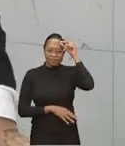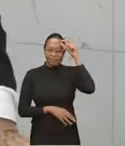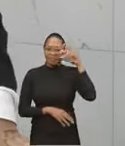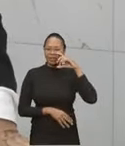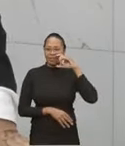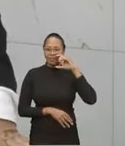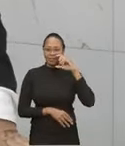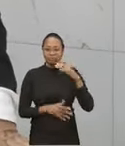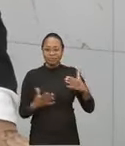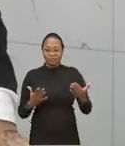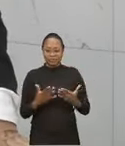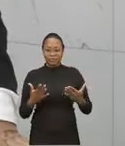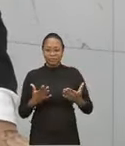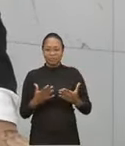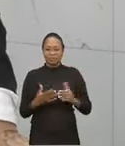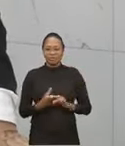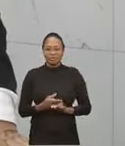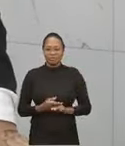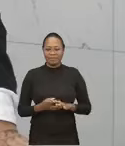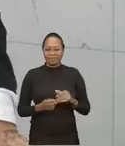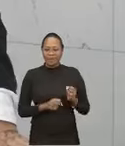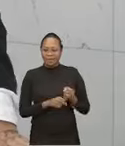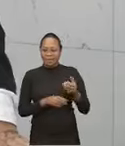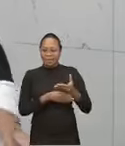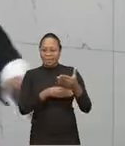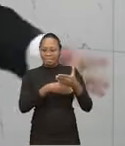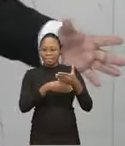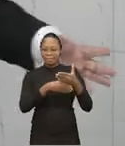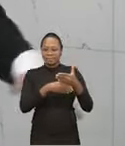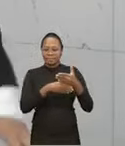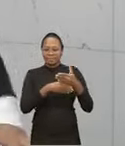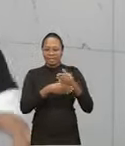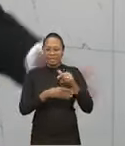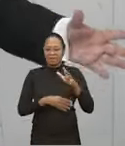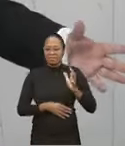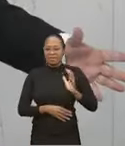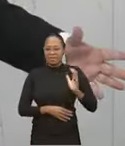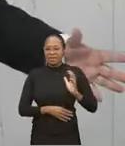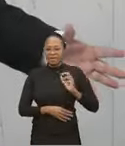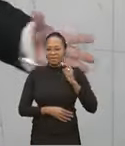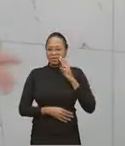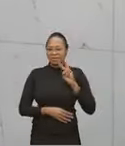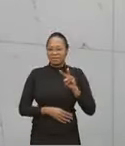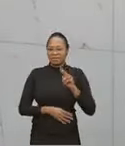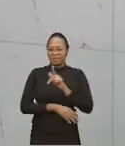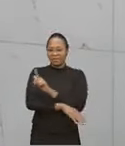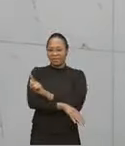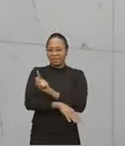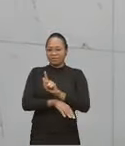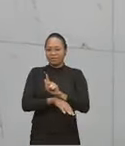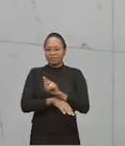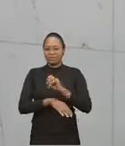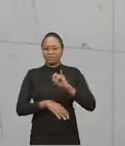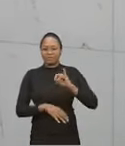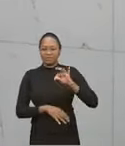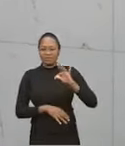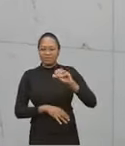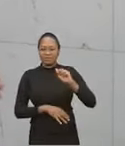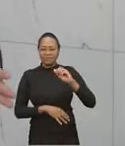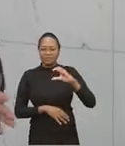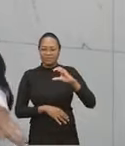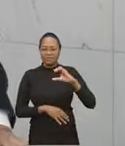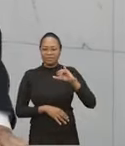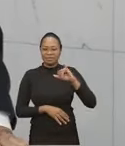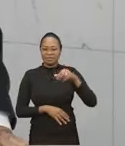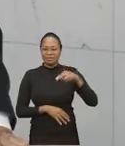que existem hoje em Camaçari é para rico ver, é Guarajuba e Itacimirim. Me aponte